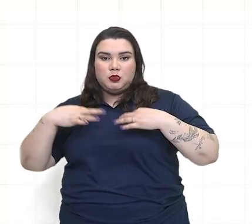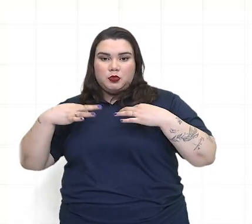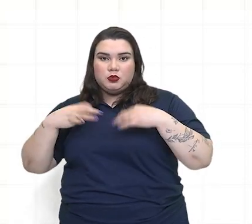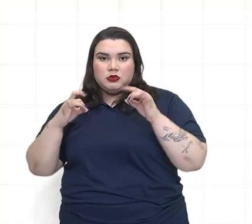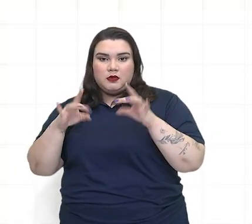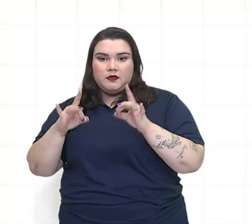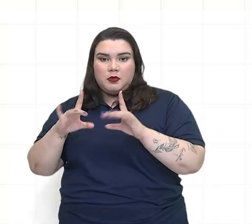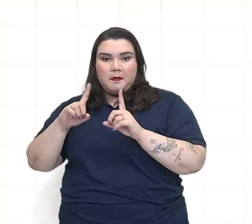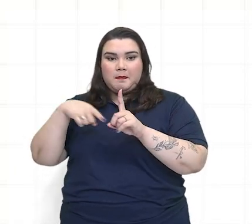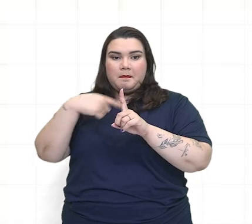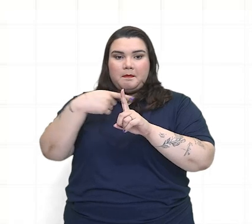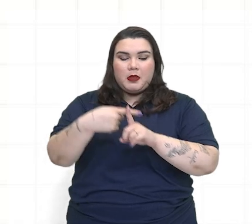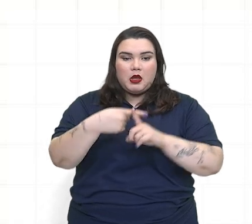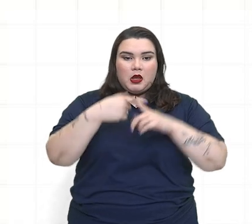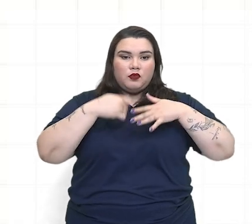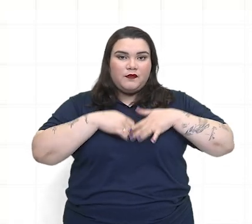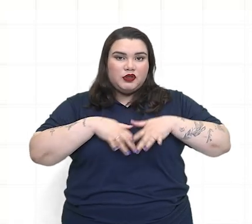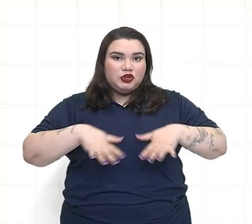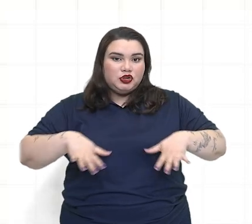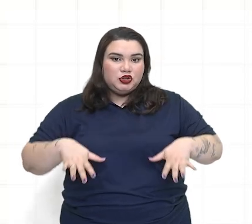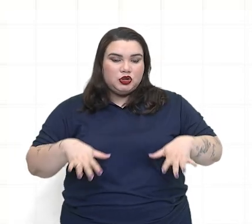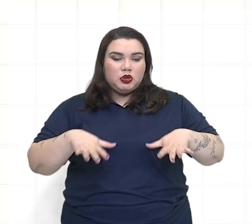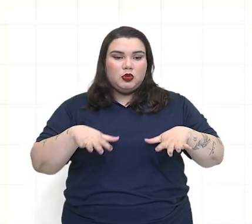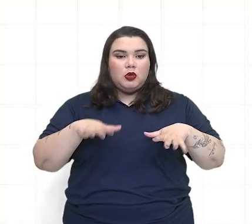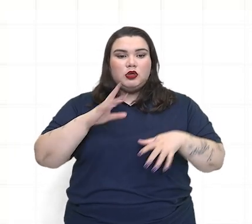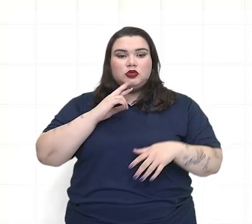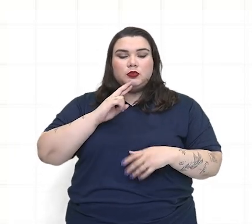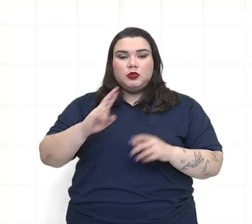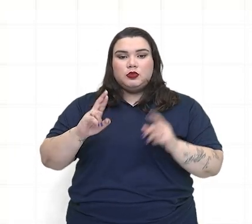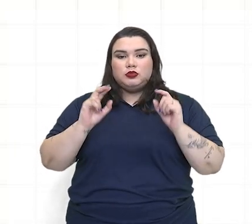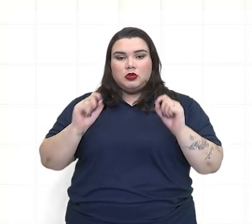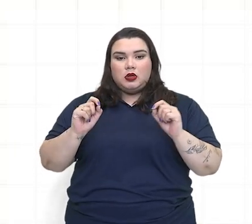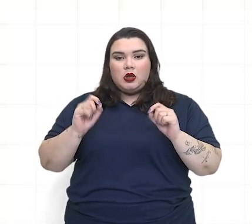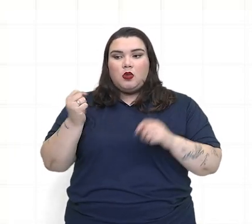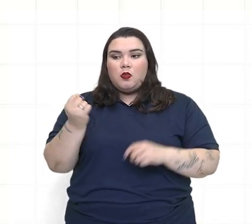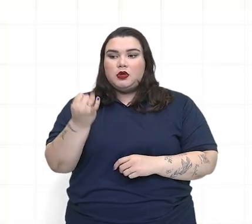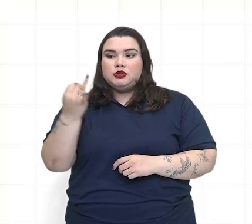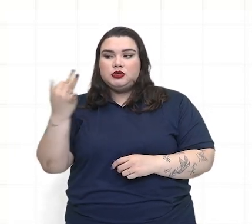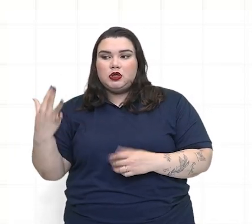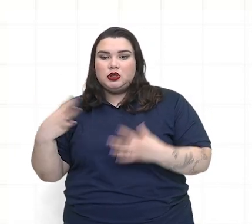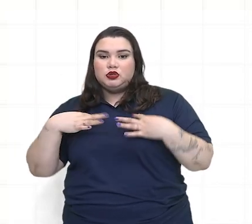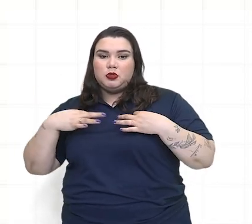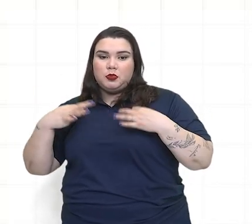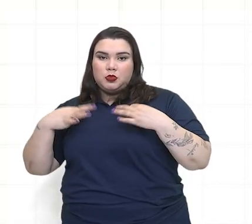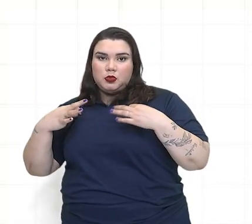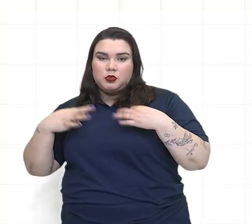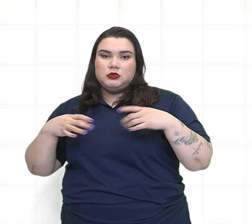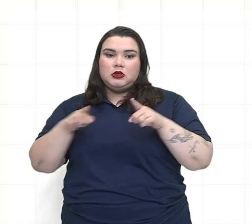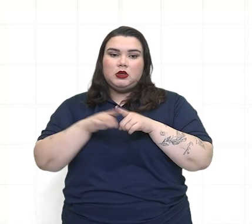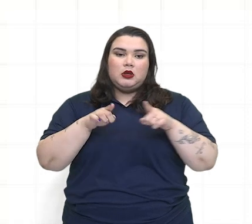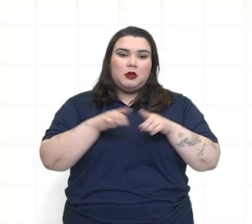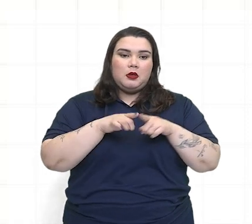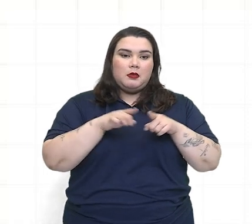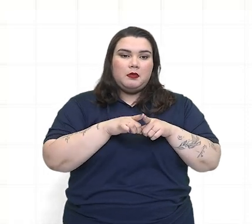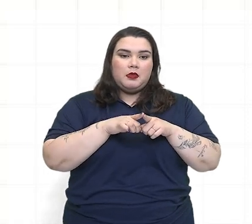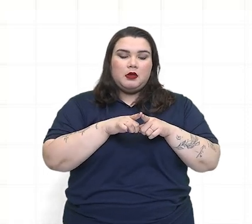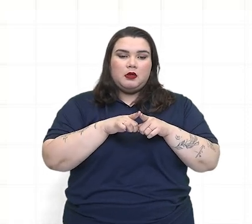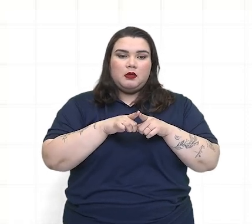é igual a. Então eu quero saber o quantitativo de quê? De blusas e